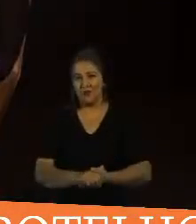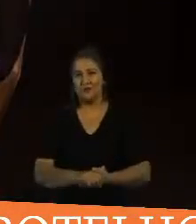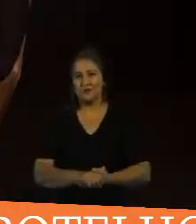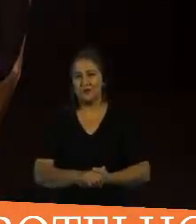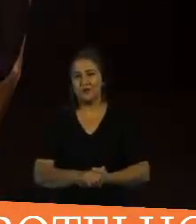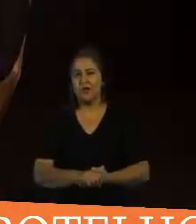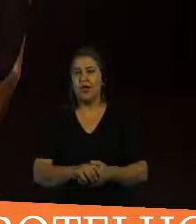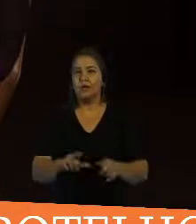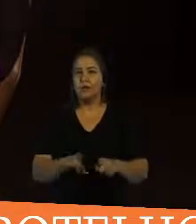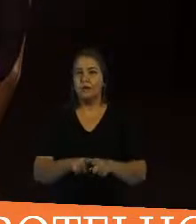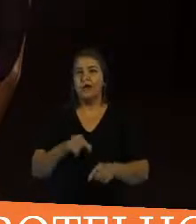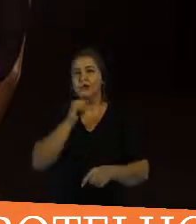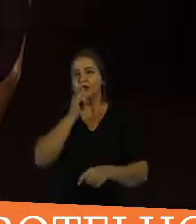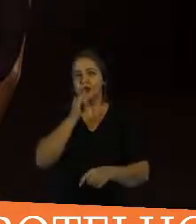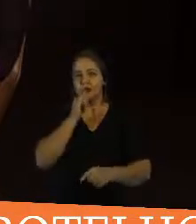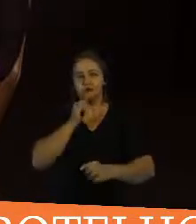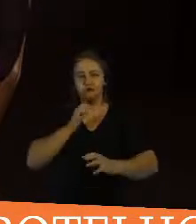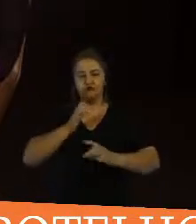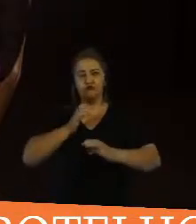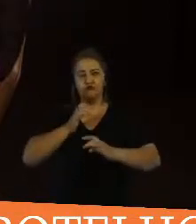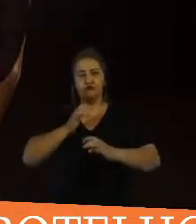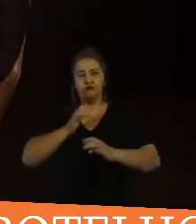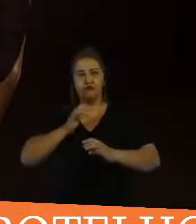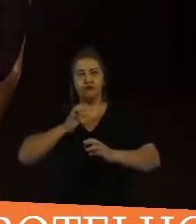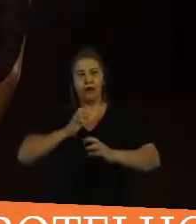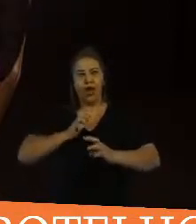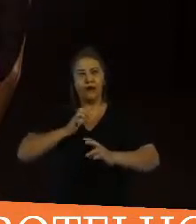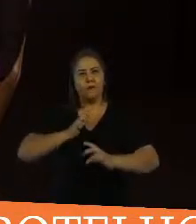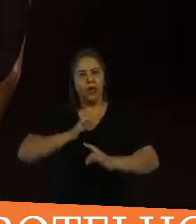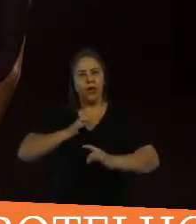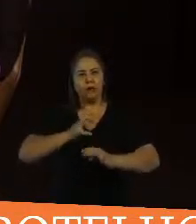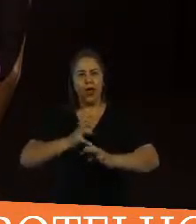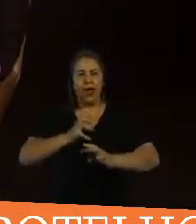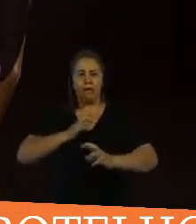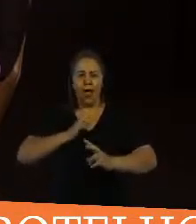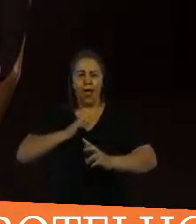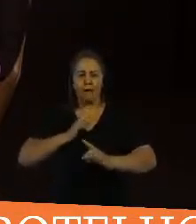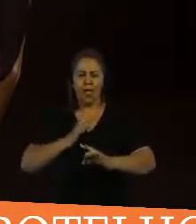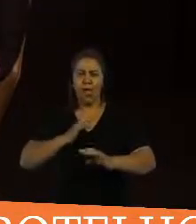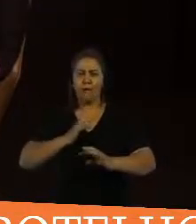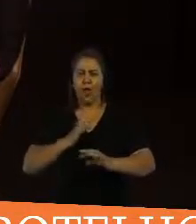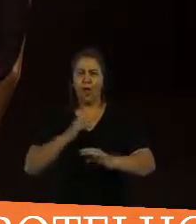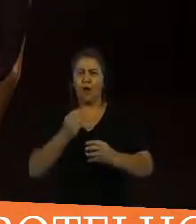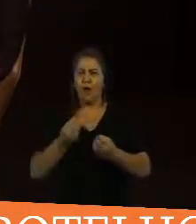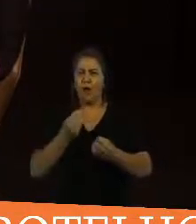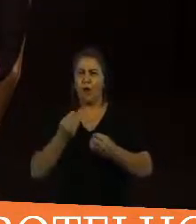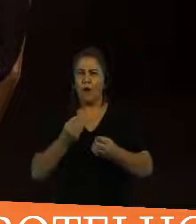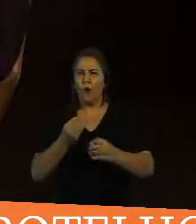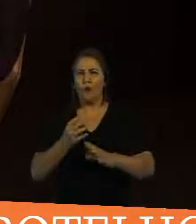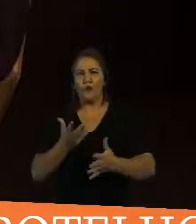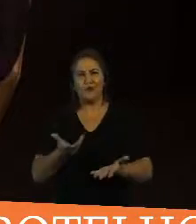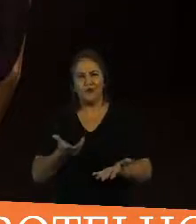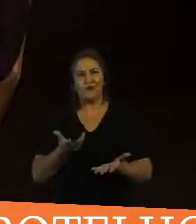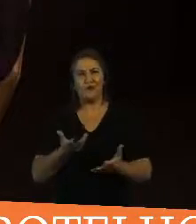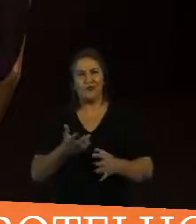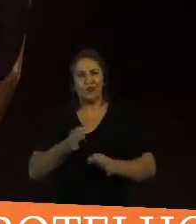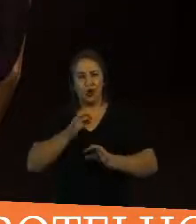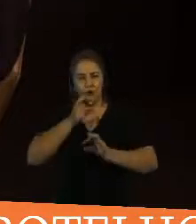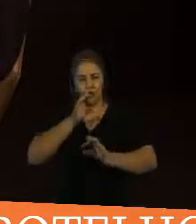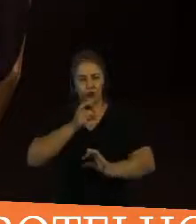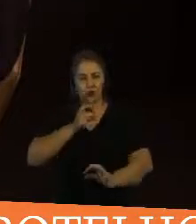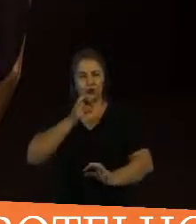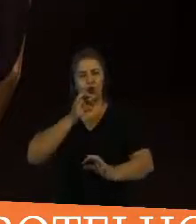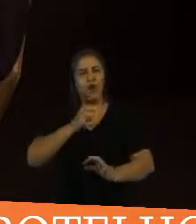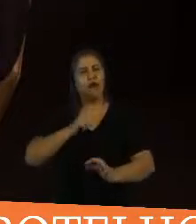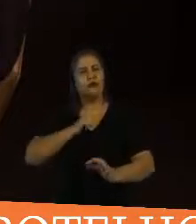exemplo, a clarineta. Eles ficavam sempre muito curiosos, né? Sim, sim. Ah, como é que é esse instrumento? Então, a gente conseguiu despertar isso nos